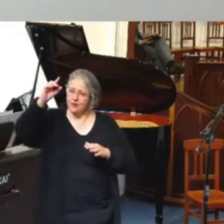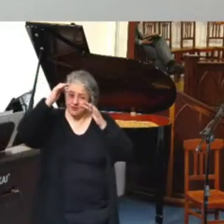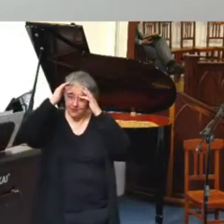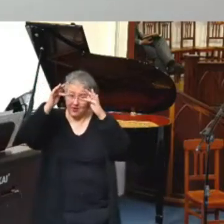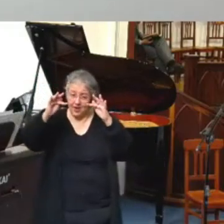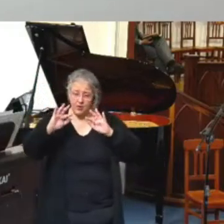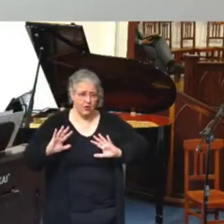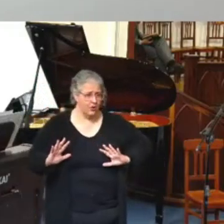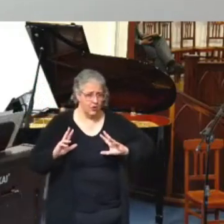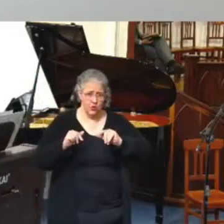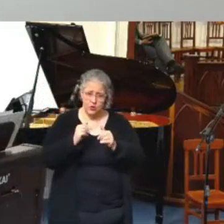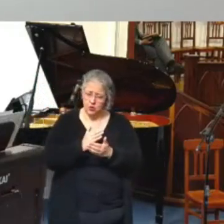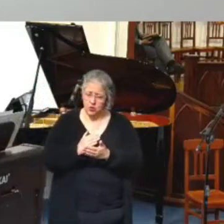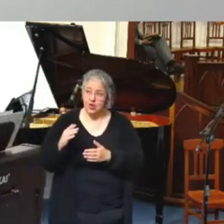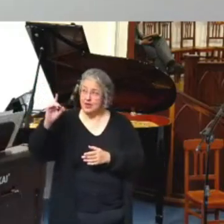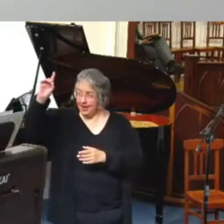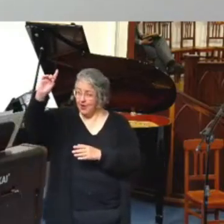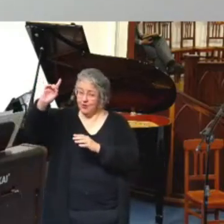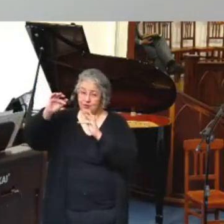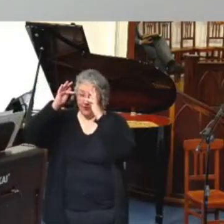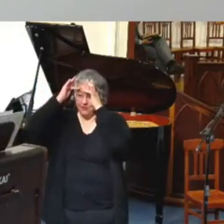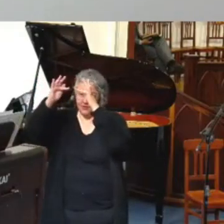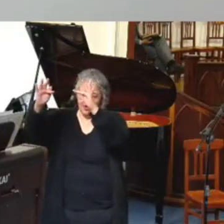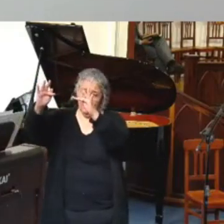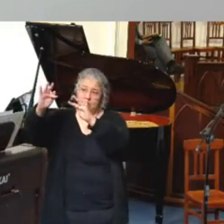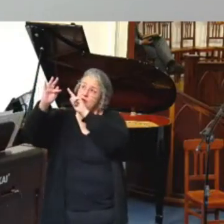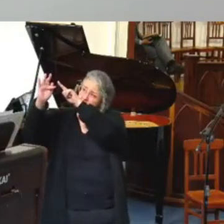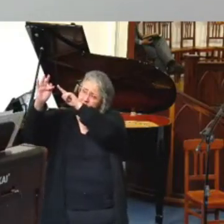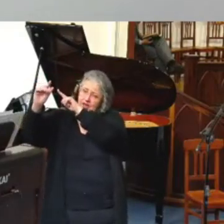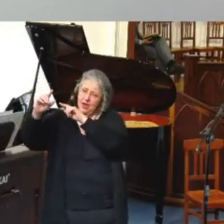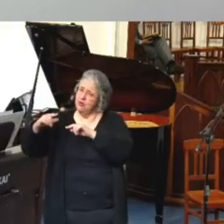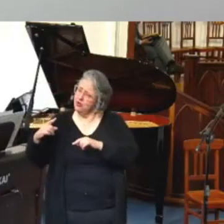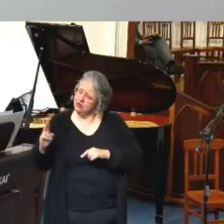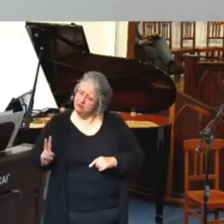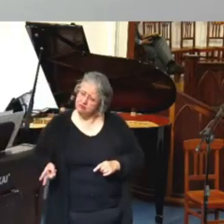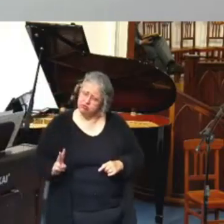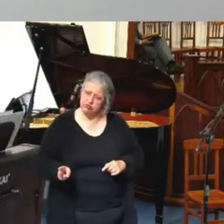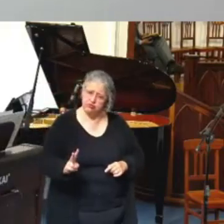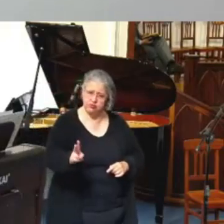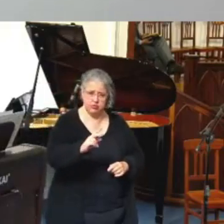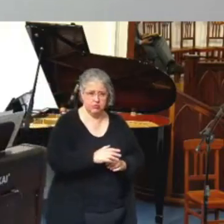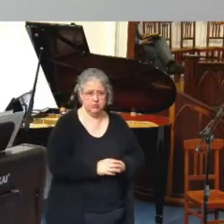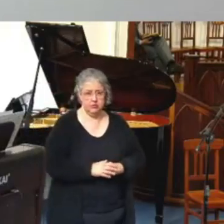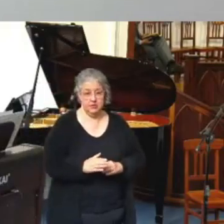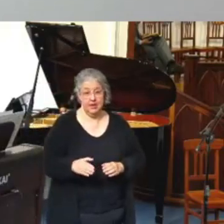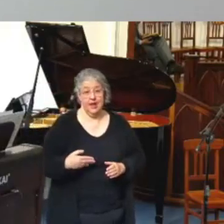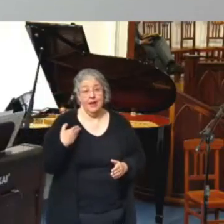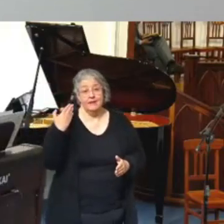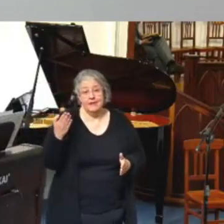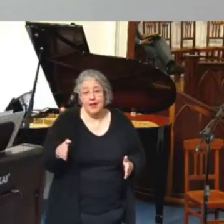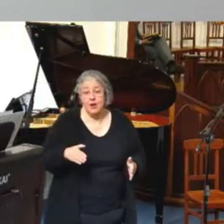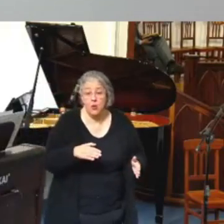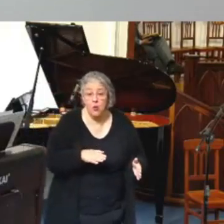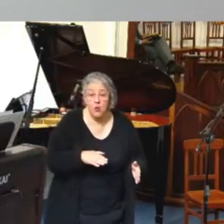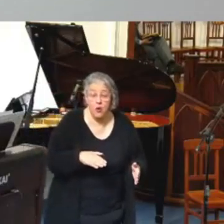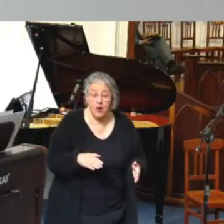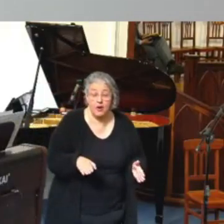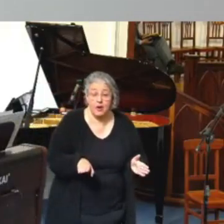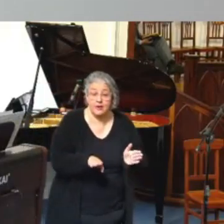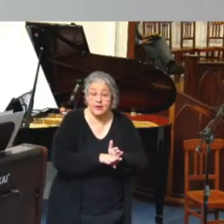no momento de alegria, mas também no sofrimento. Paulo diz que ele aprendeu a estar contente em toda e